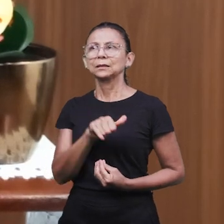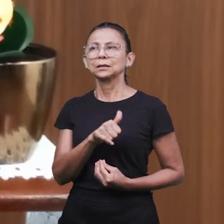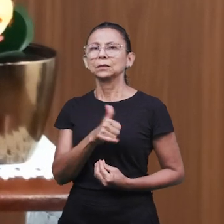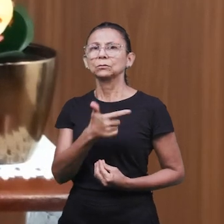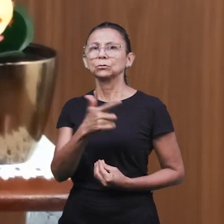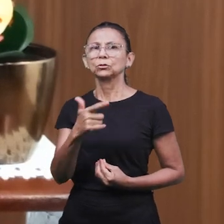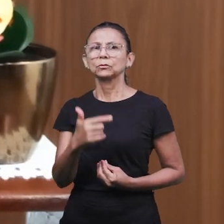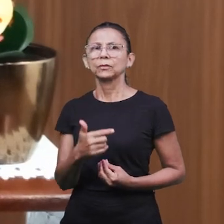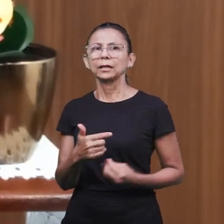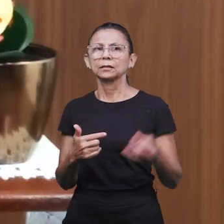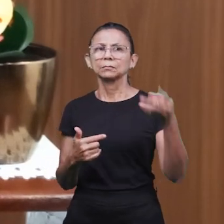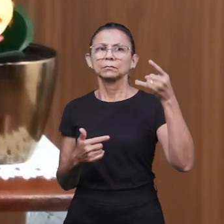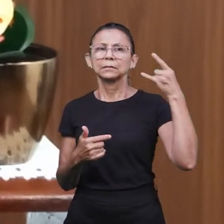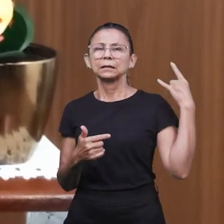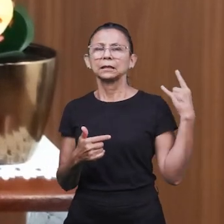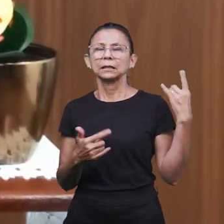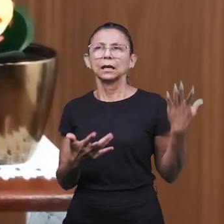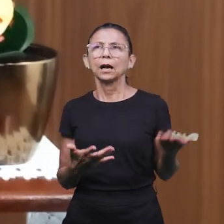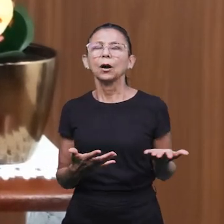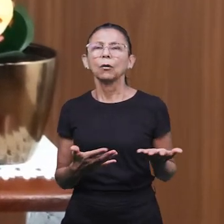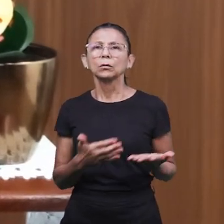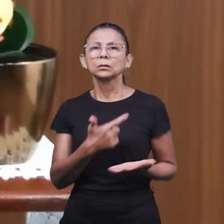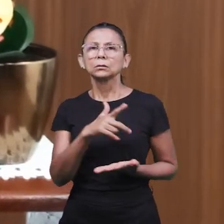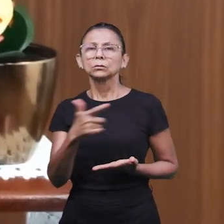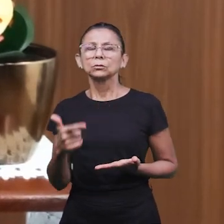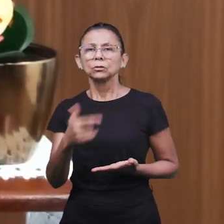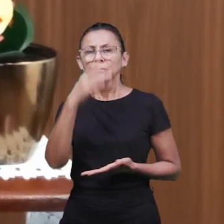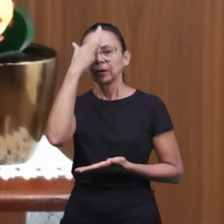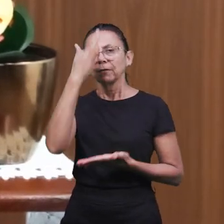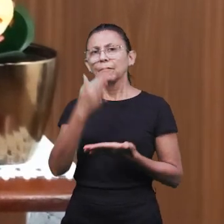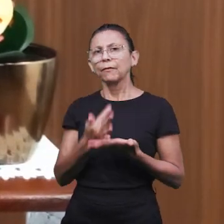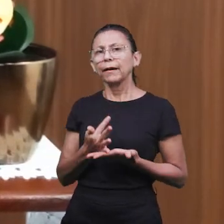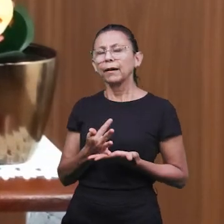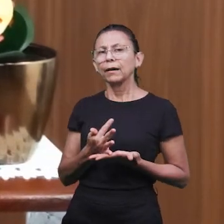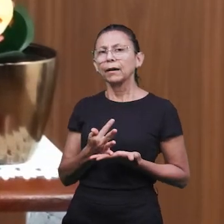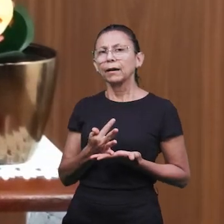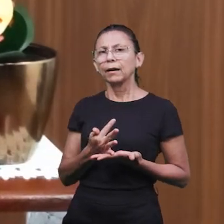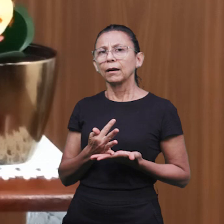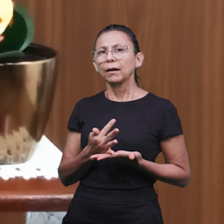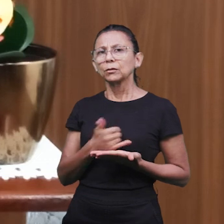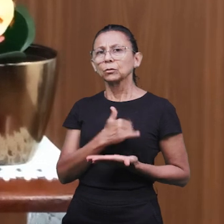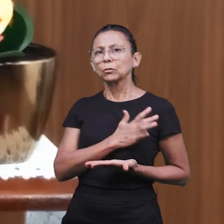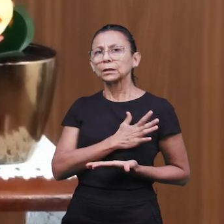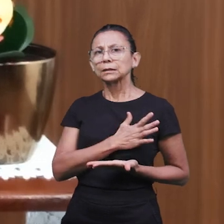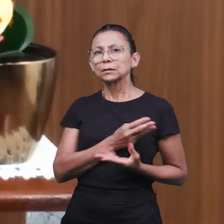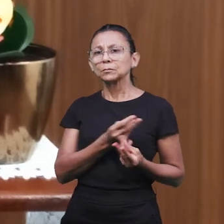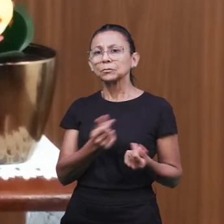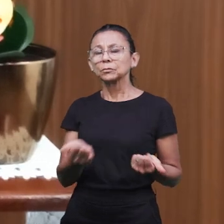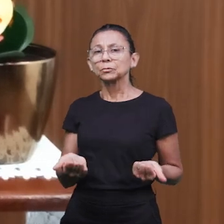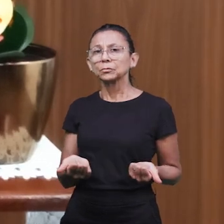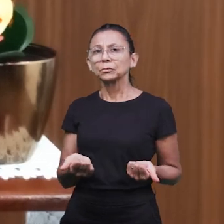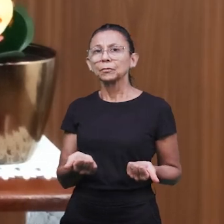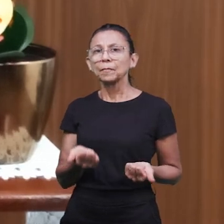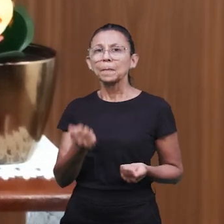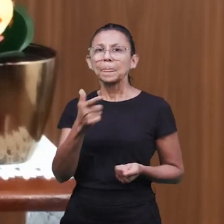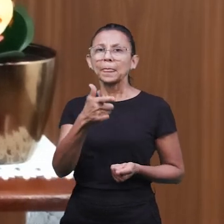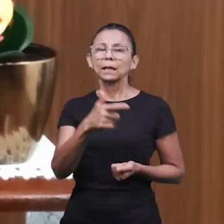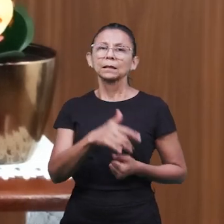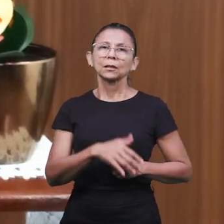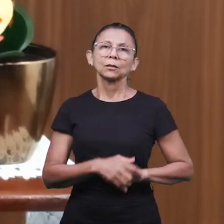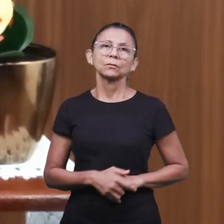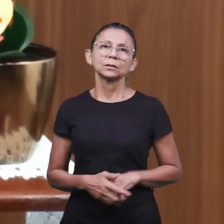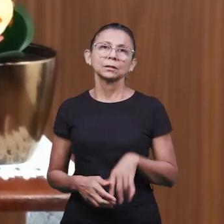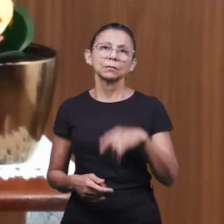vida, e a partir desse momento até mesmo a fé desaparece nos corações, a alma é entregue facilmente